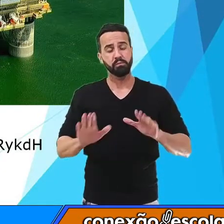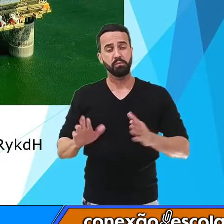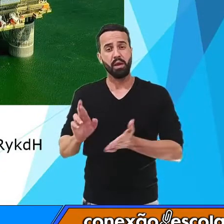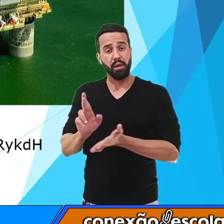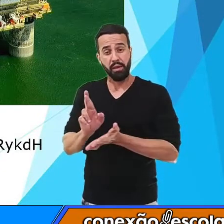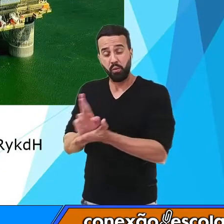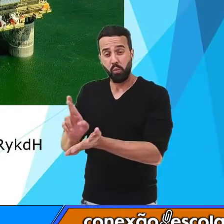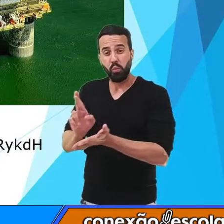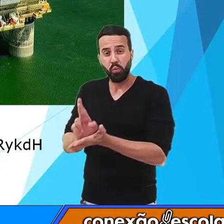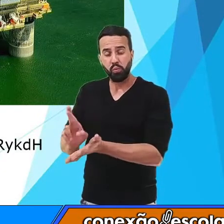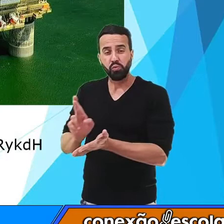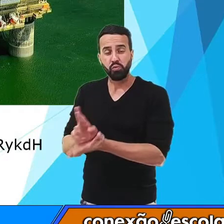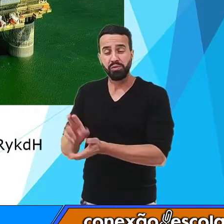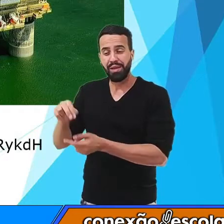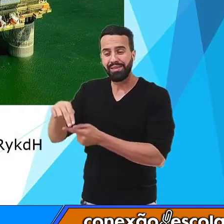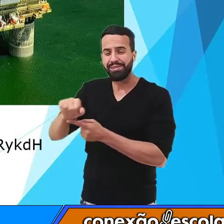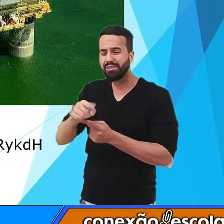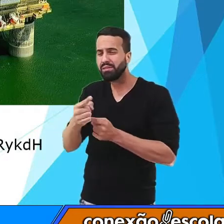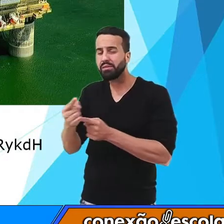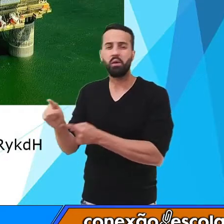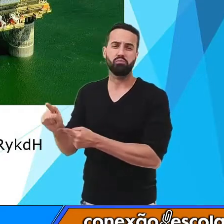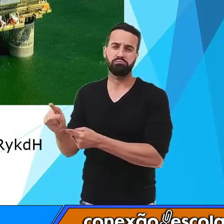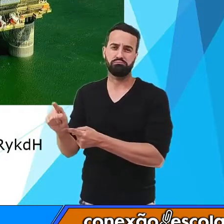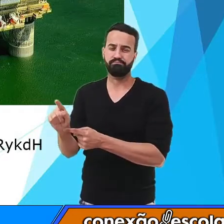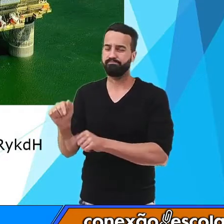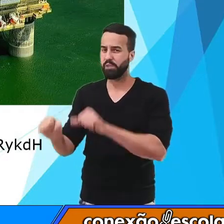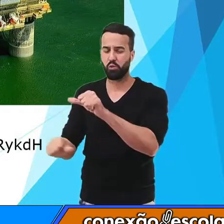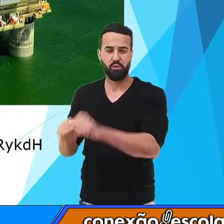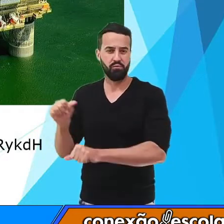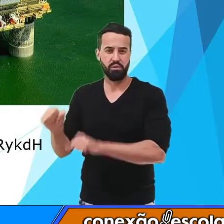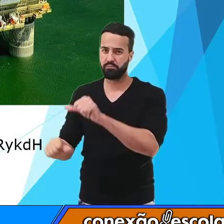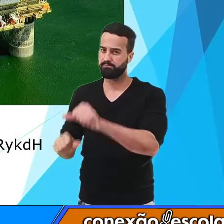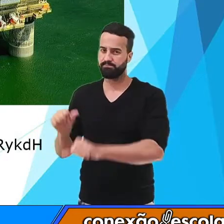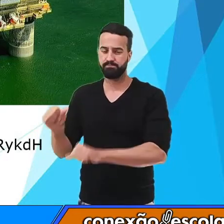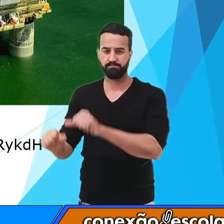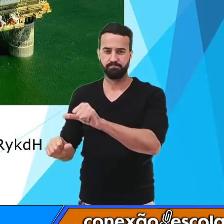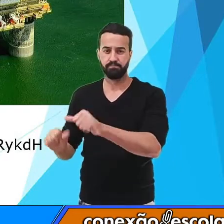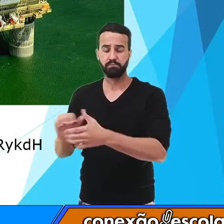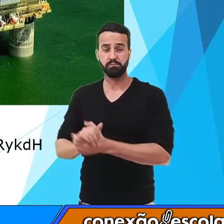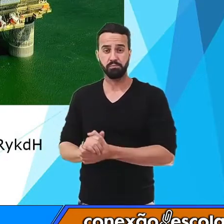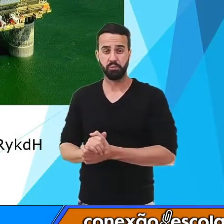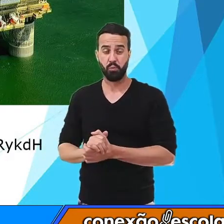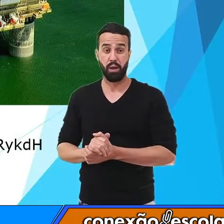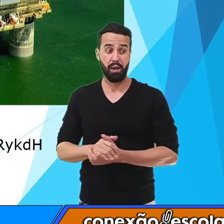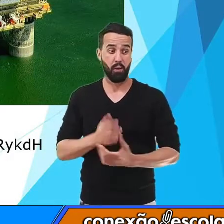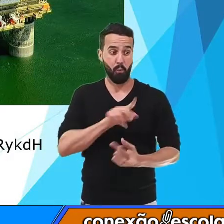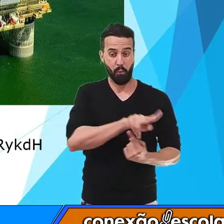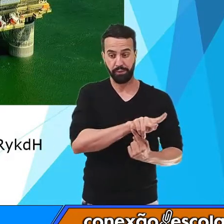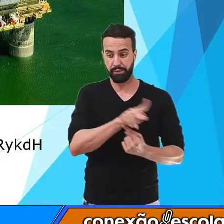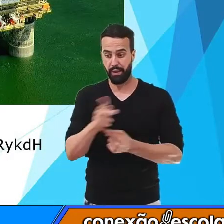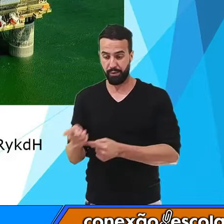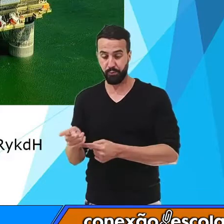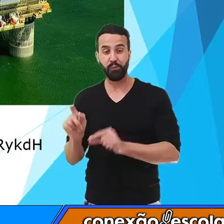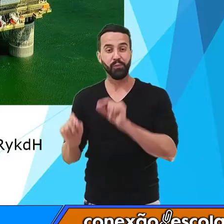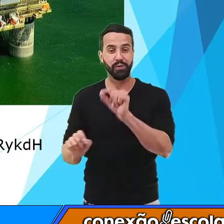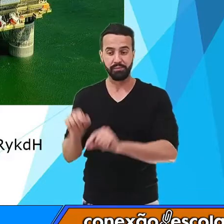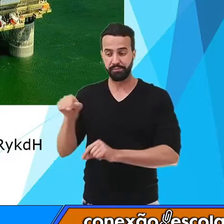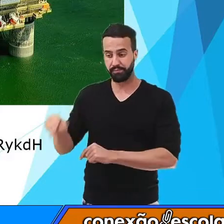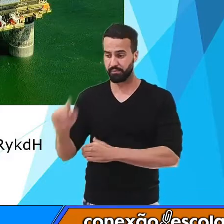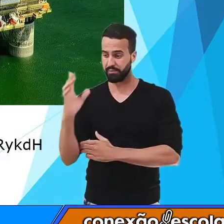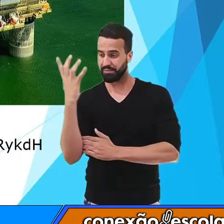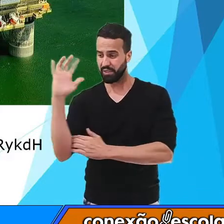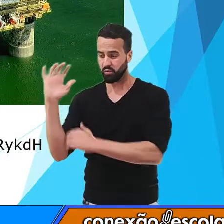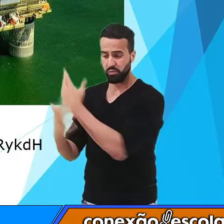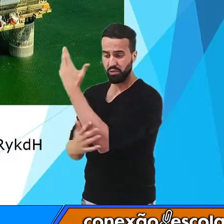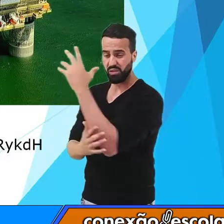naturais não renováveis. Os não renováveis é o contrário dos anteriores. A natureza não